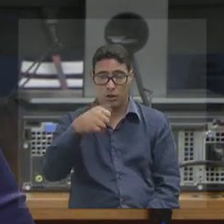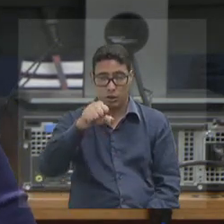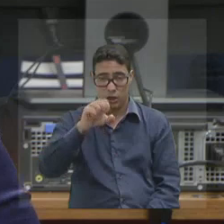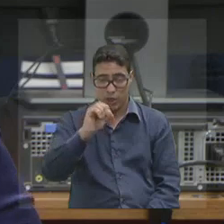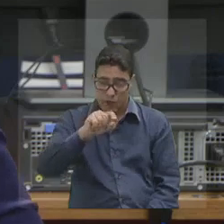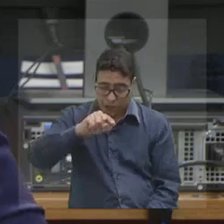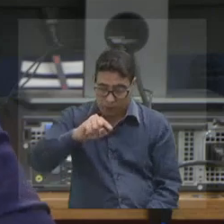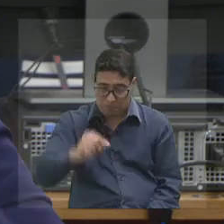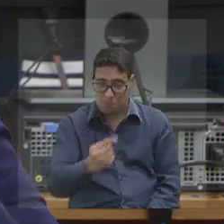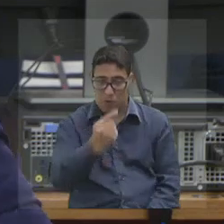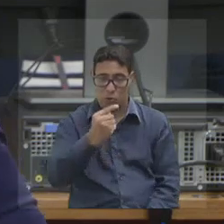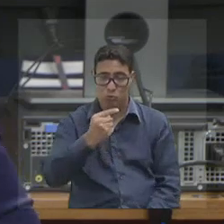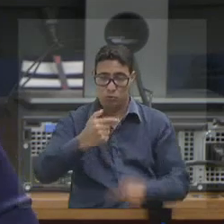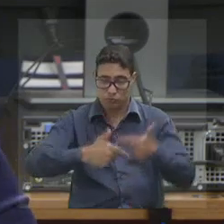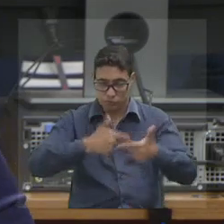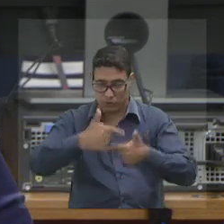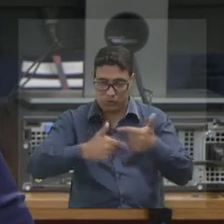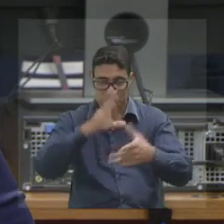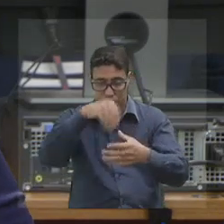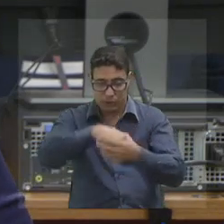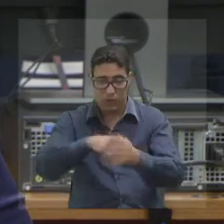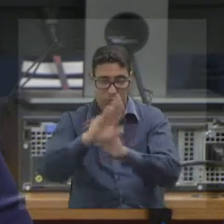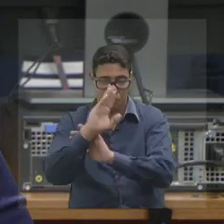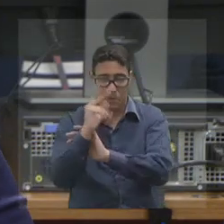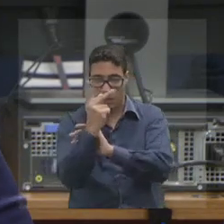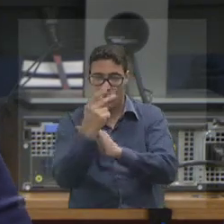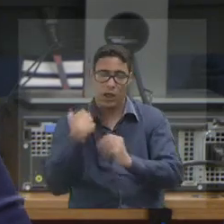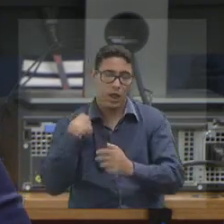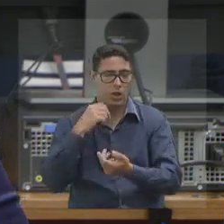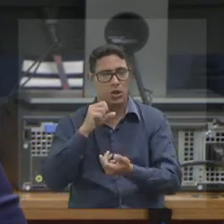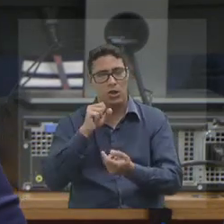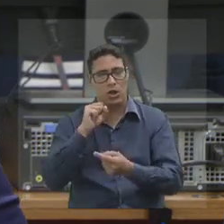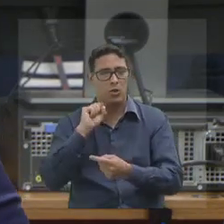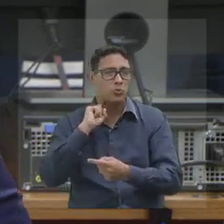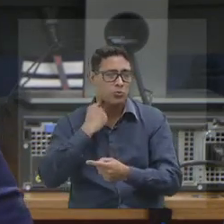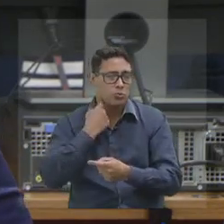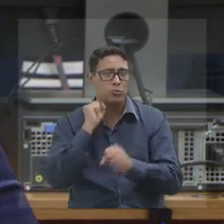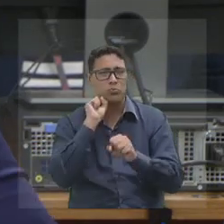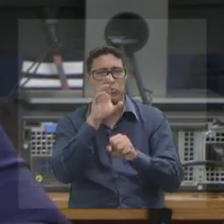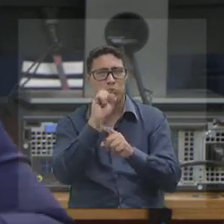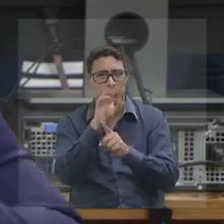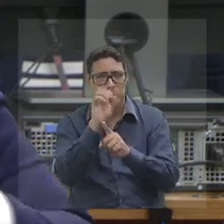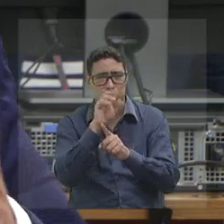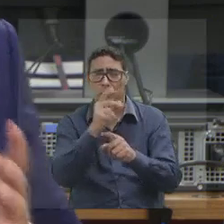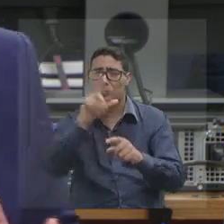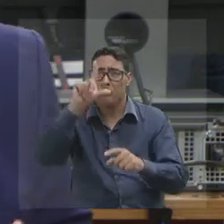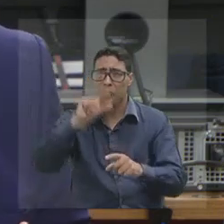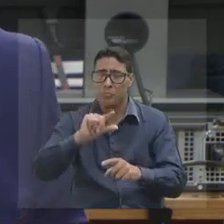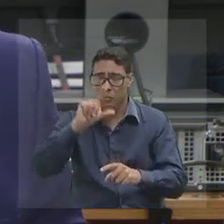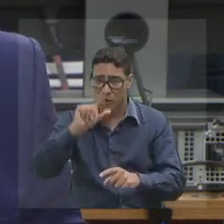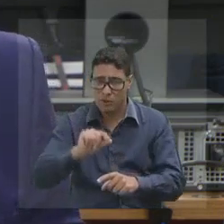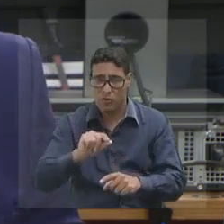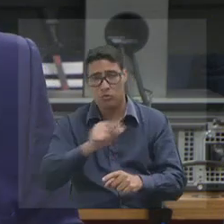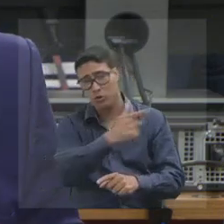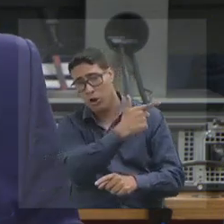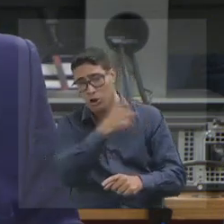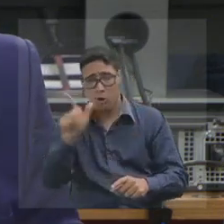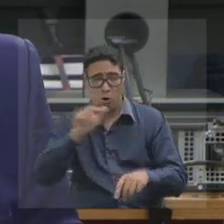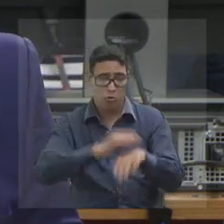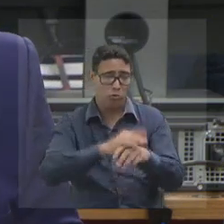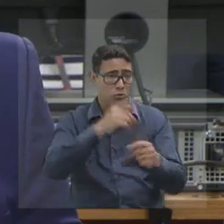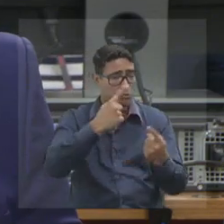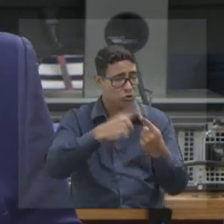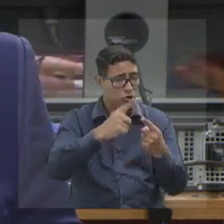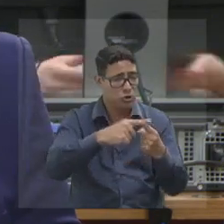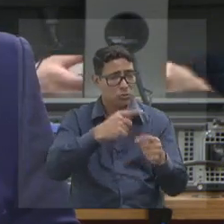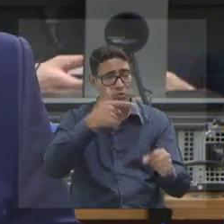é muito menos poluente do que os combustíveis fósseis então nós temos essa essa